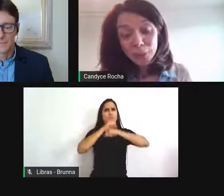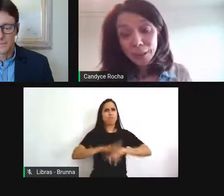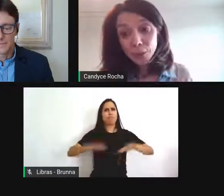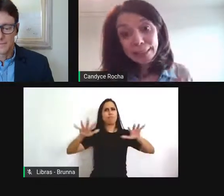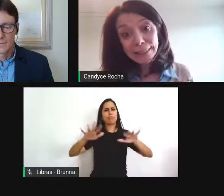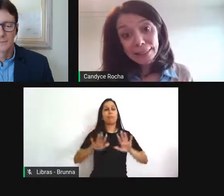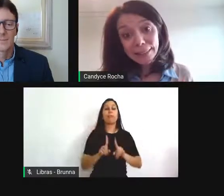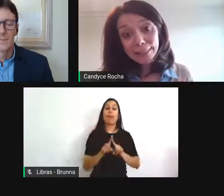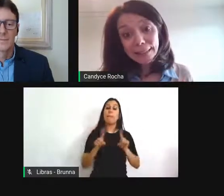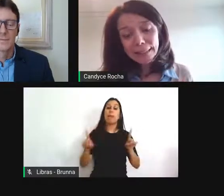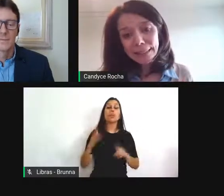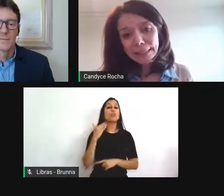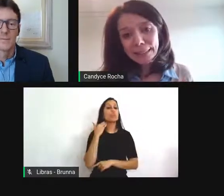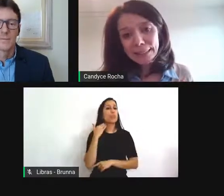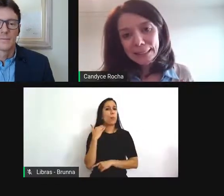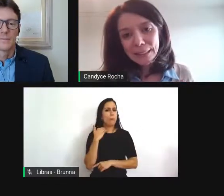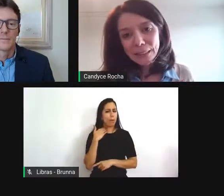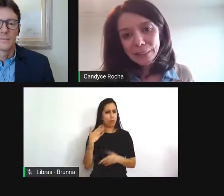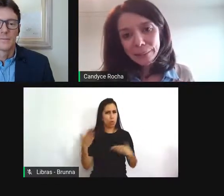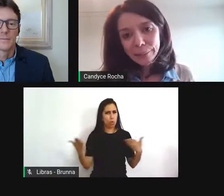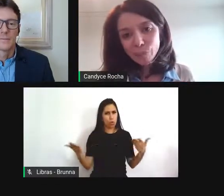Mas o banco, então, ele tá